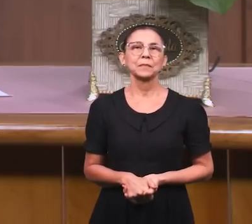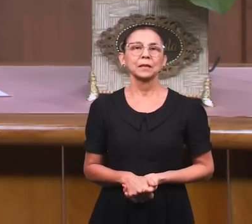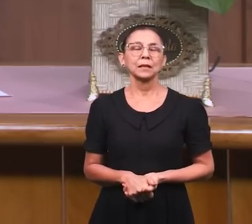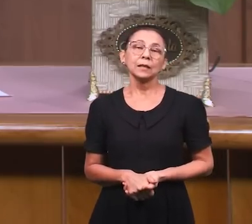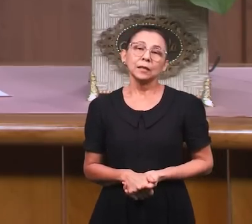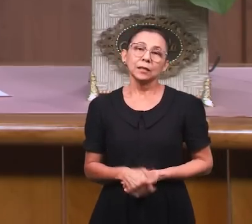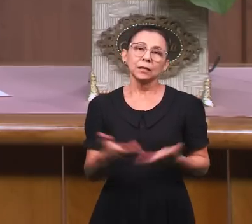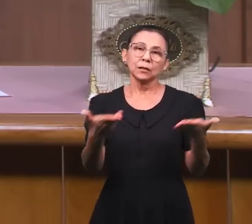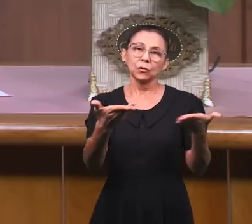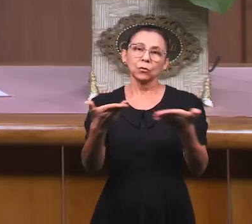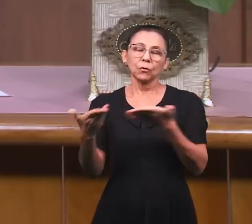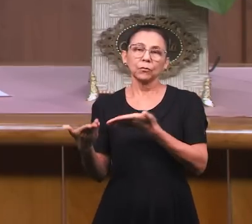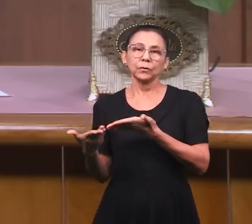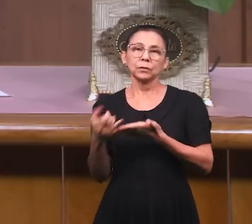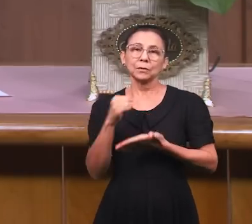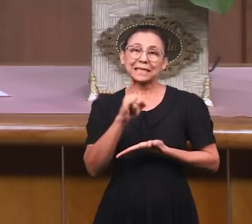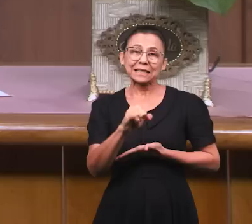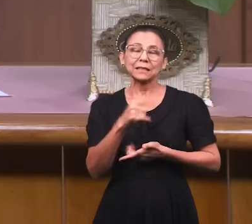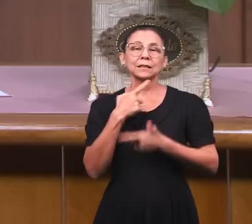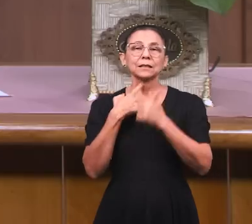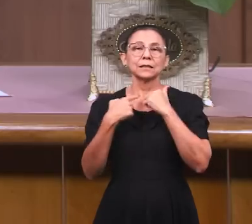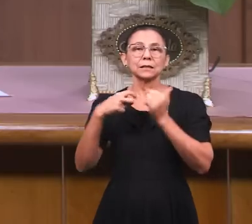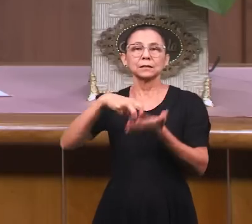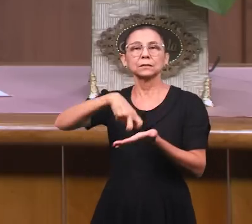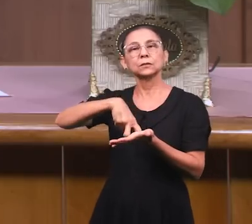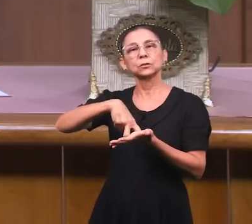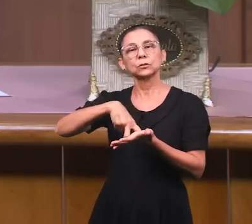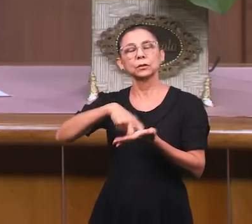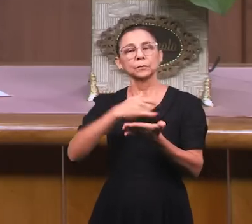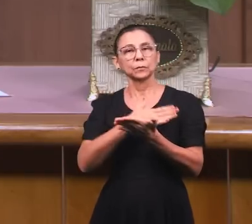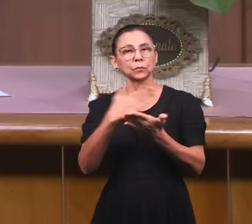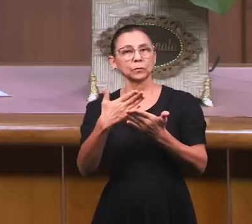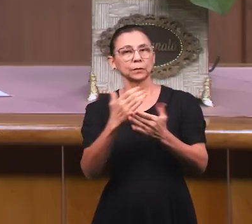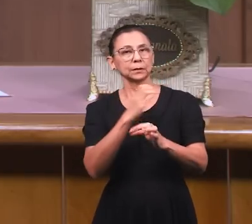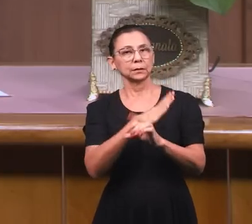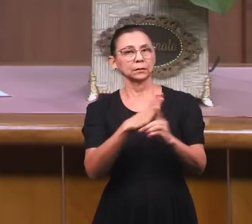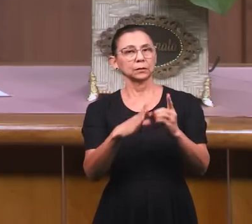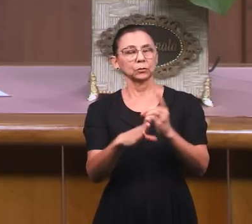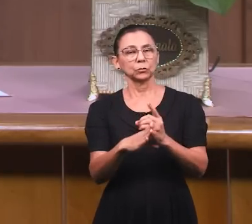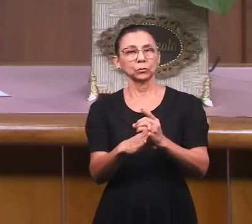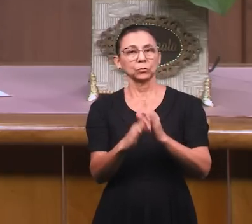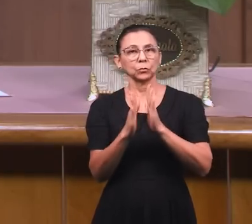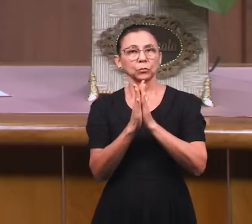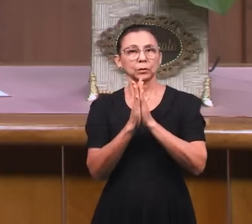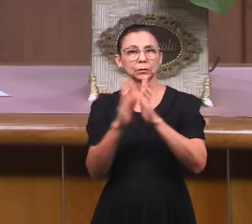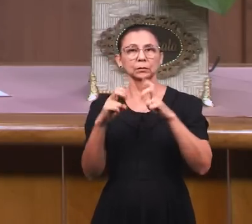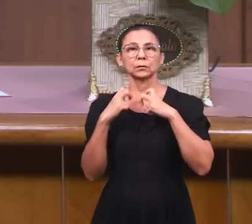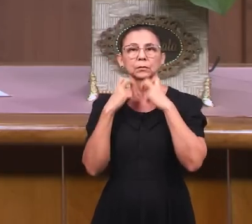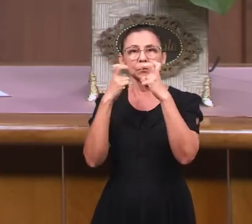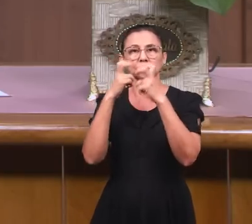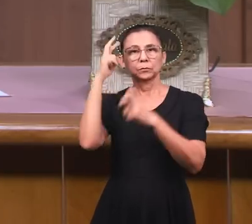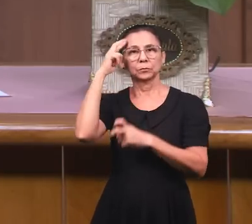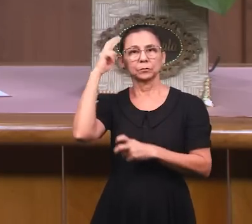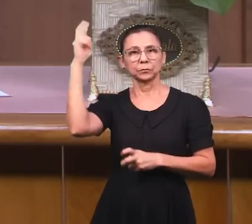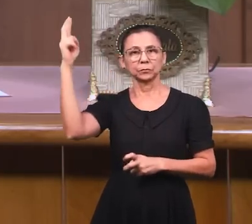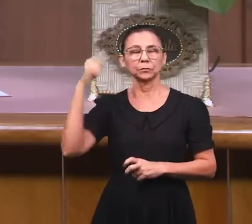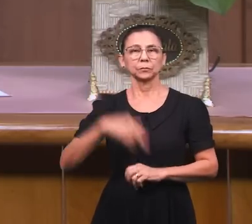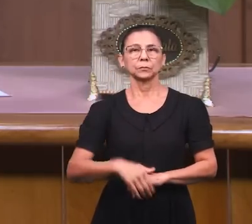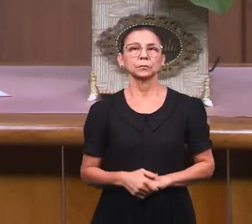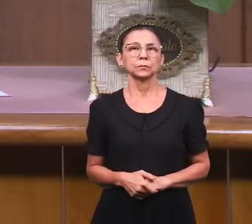estarmos nesta hora de joelhos para nós darmos início a esse culto com uma oração de clamor ao Senhor.